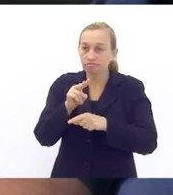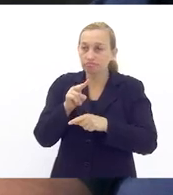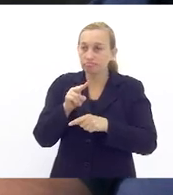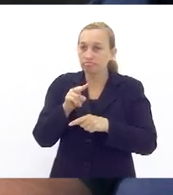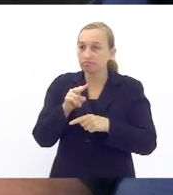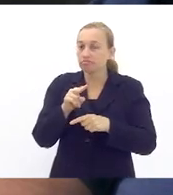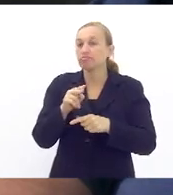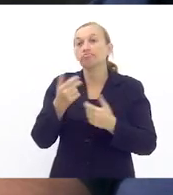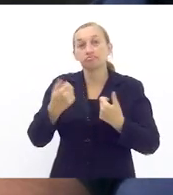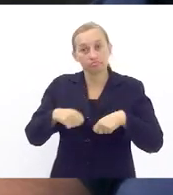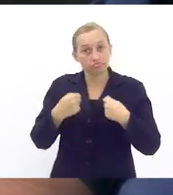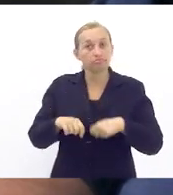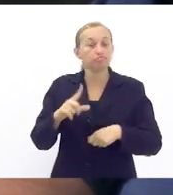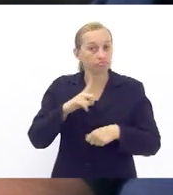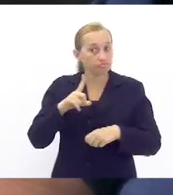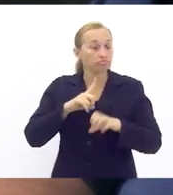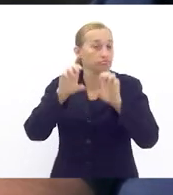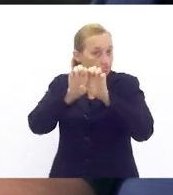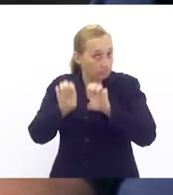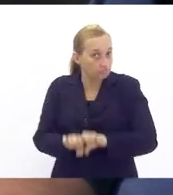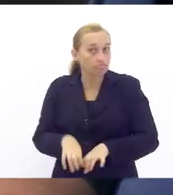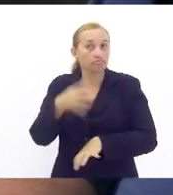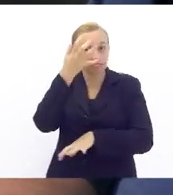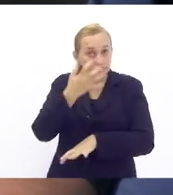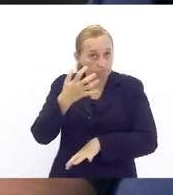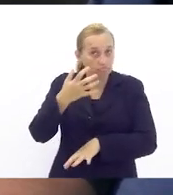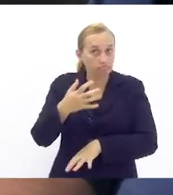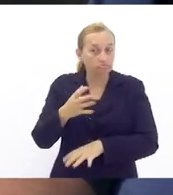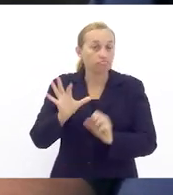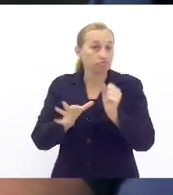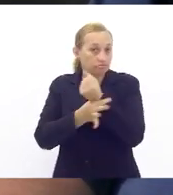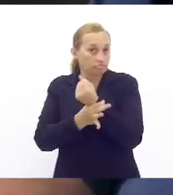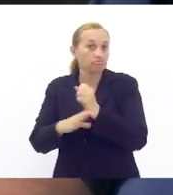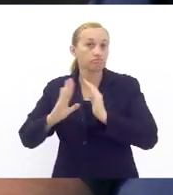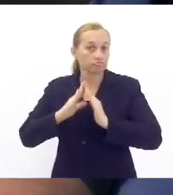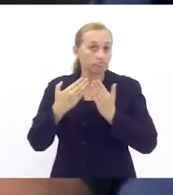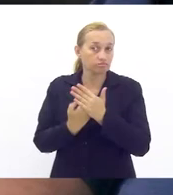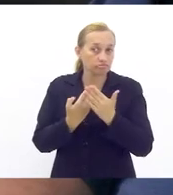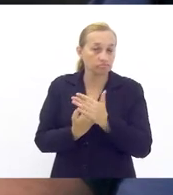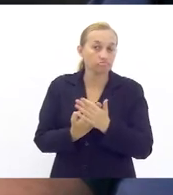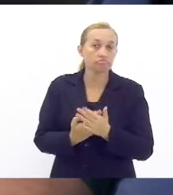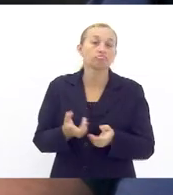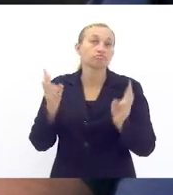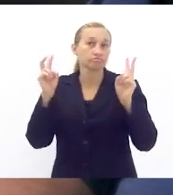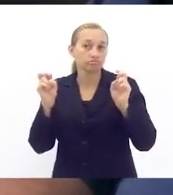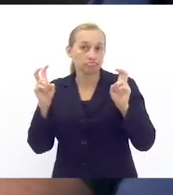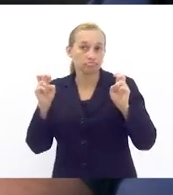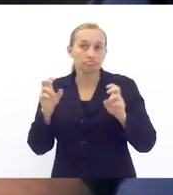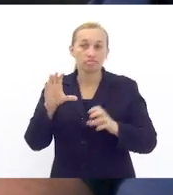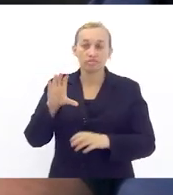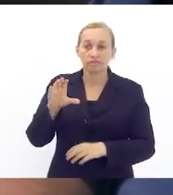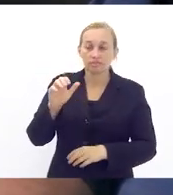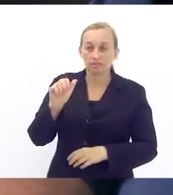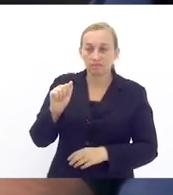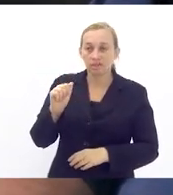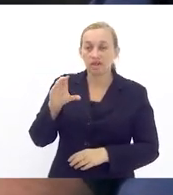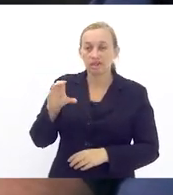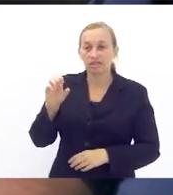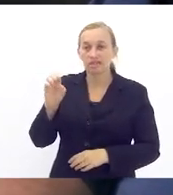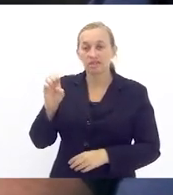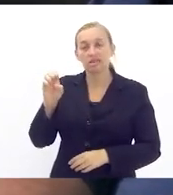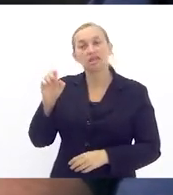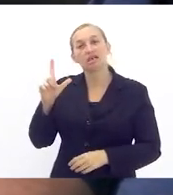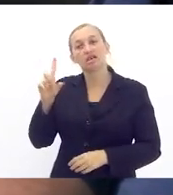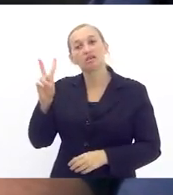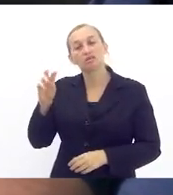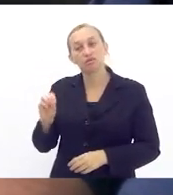abre a gente precisa ter uma estrutura mais robusta de segurança na escola é a questão do Acervo a professora Cristiane